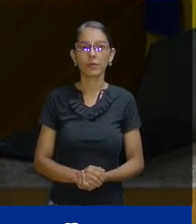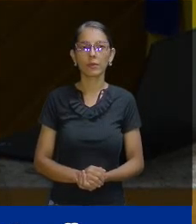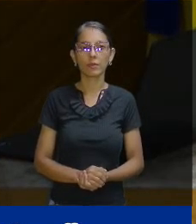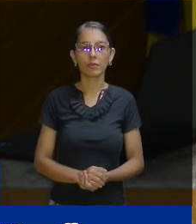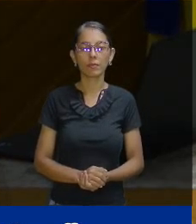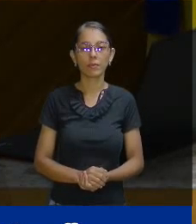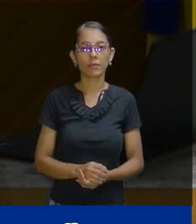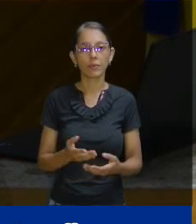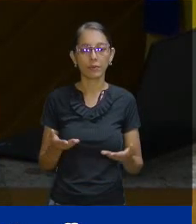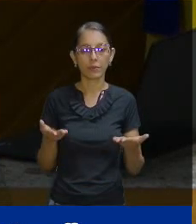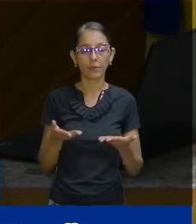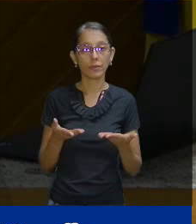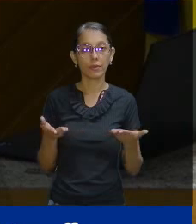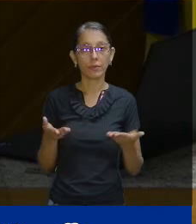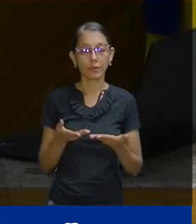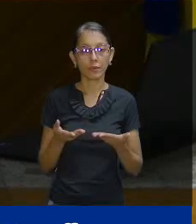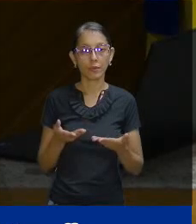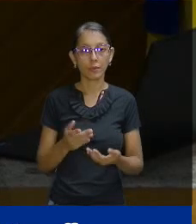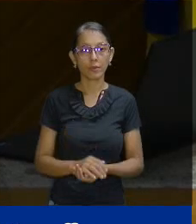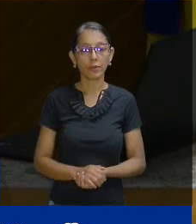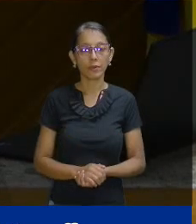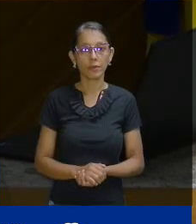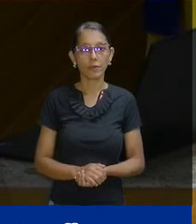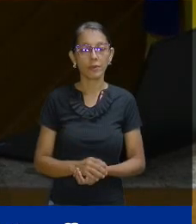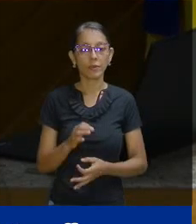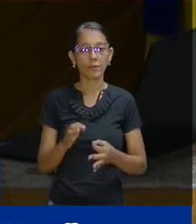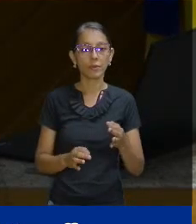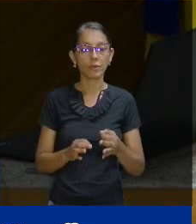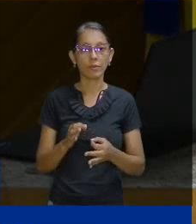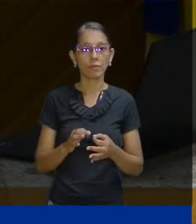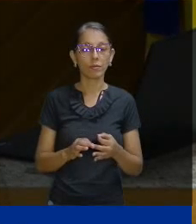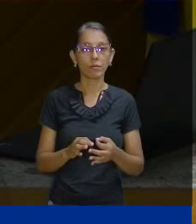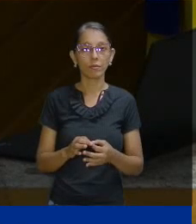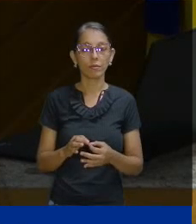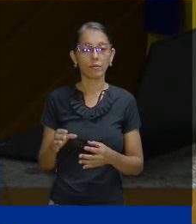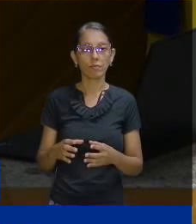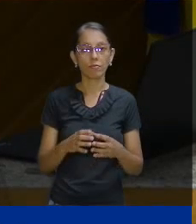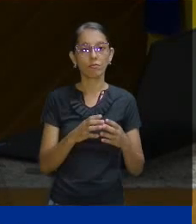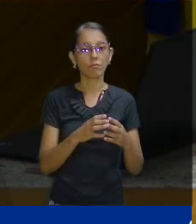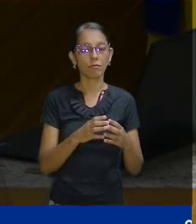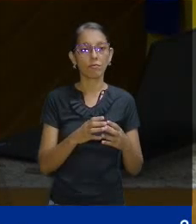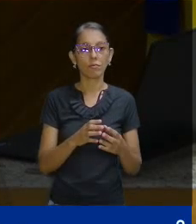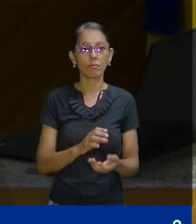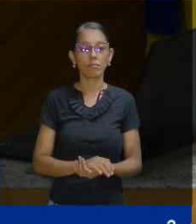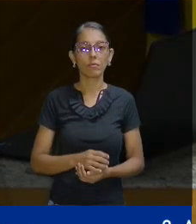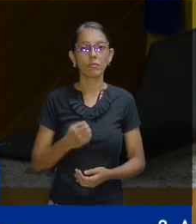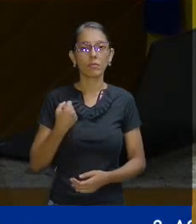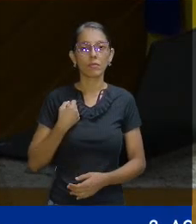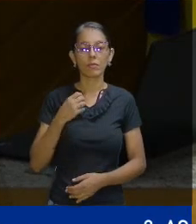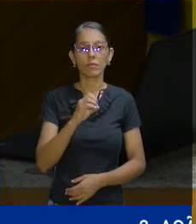Agora, em pauta, julgamento conjunto, ação de investigação judicial eleitoral